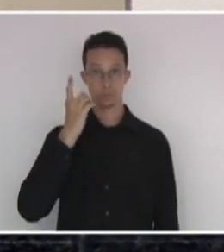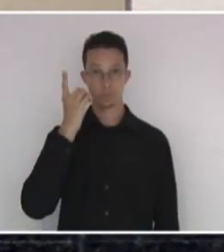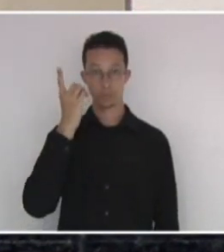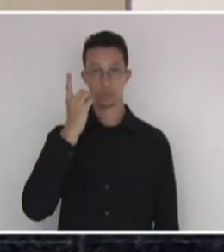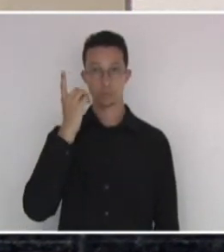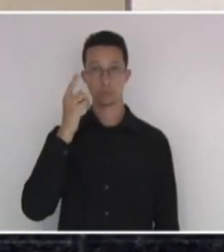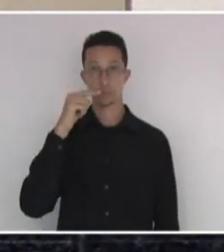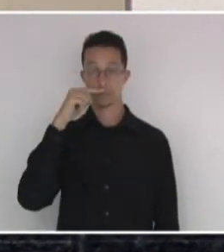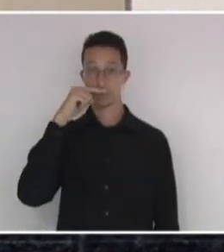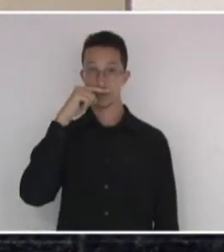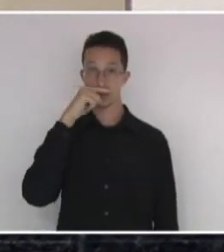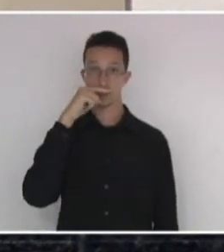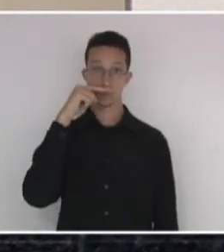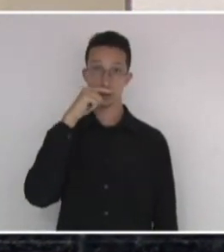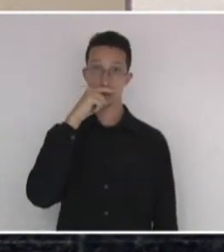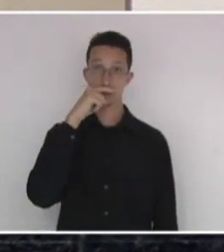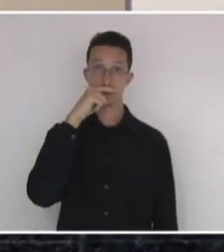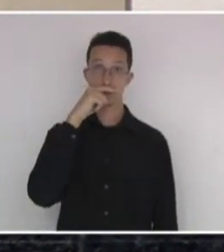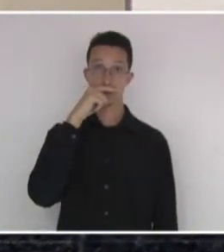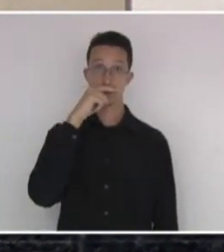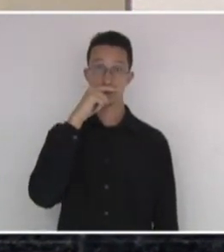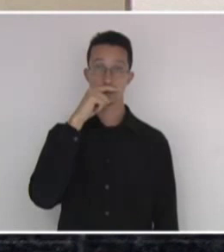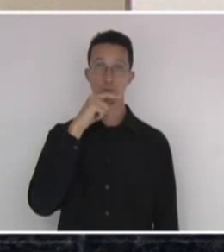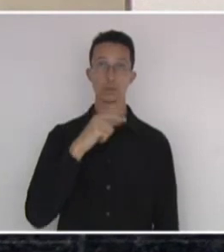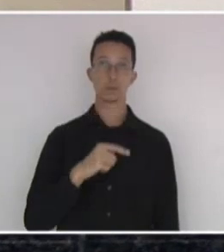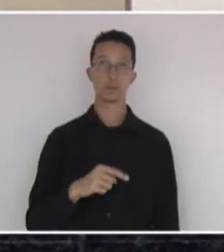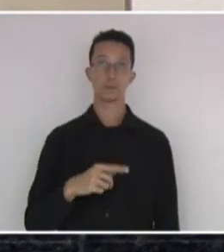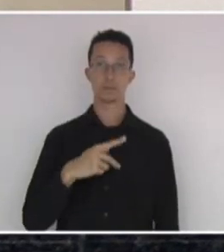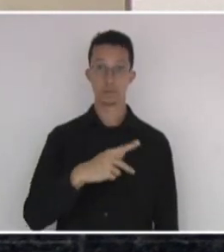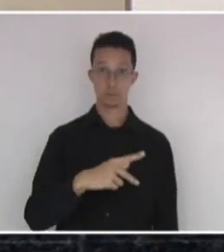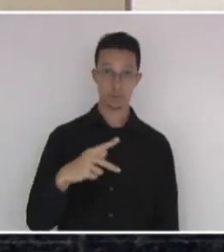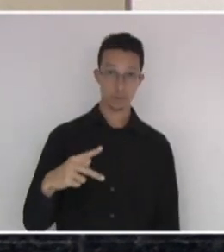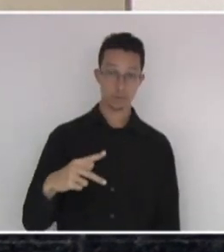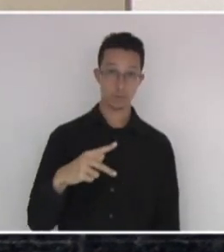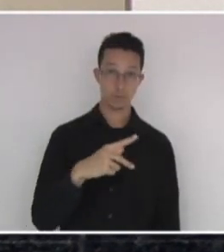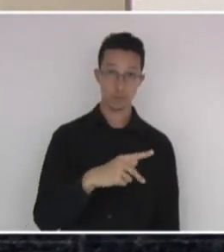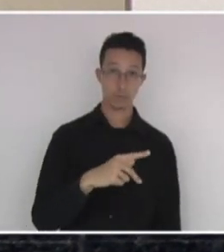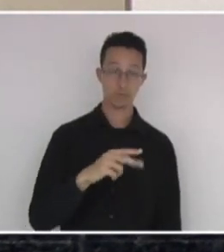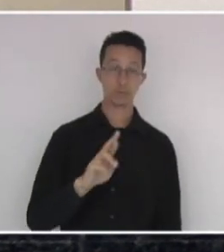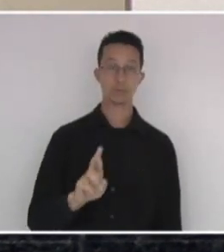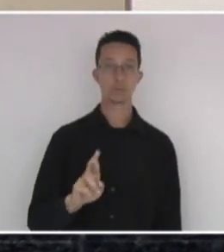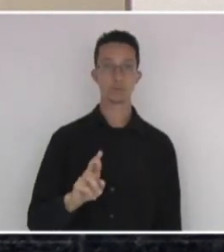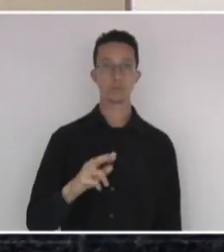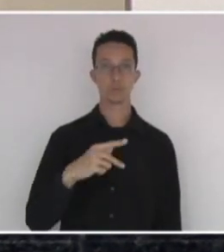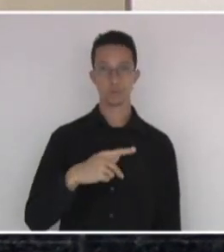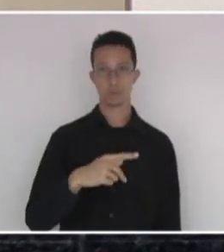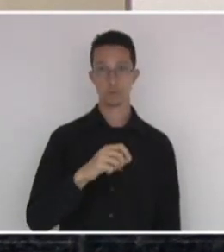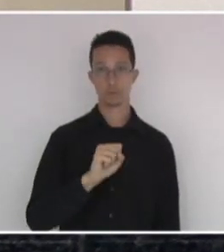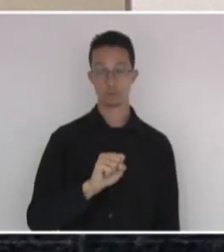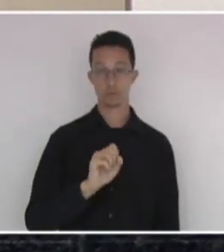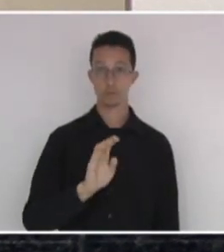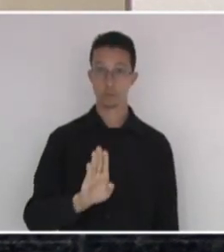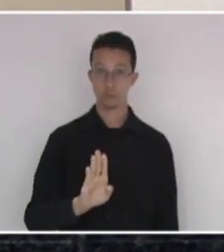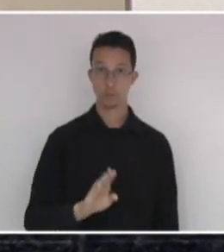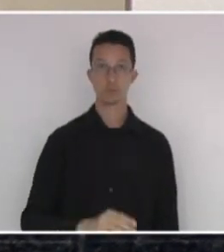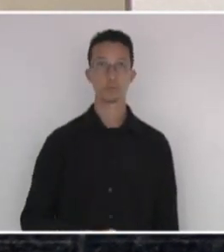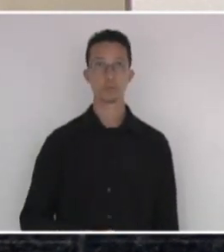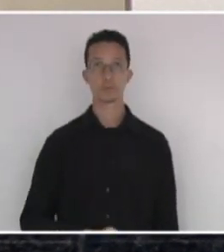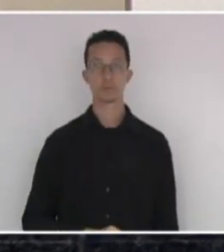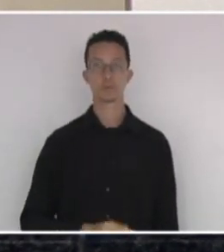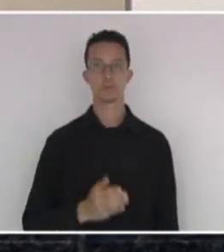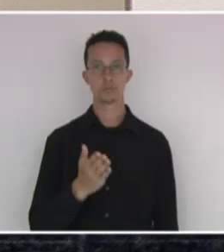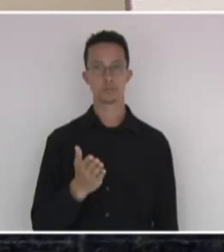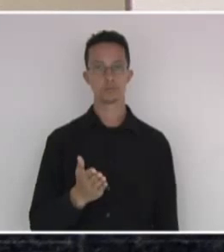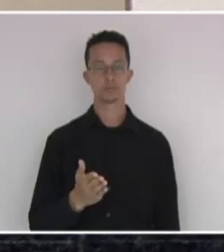Parisotto, abdica. Bloco Parlamentar PP, PR, PSB. Com a palavra,